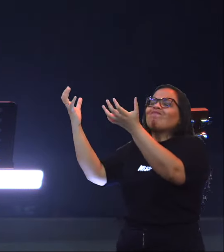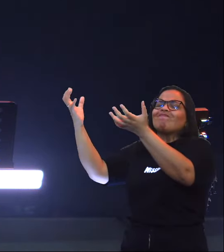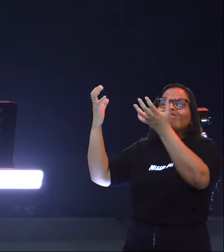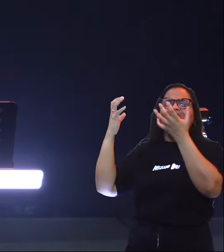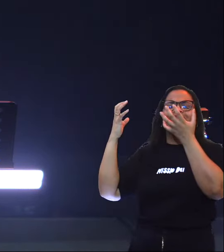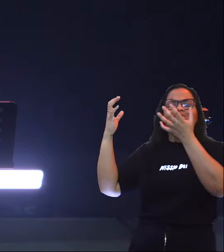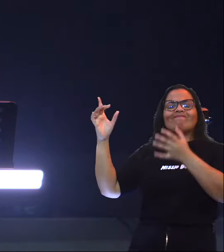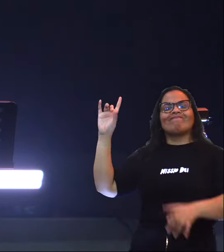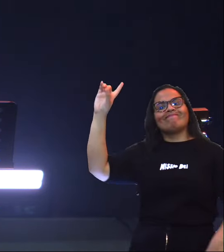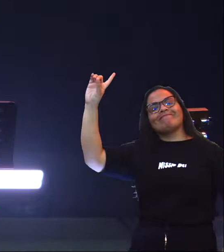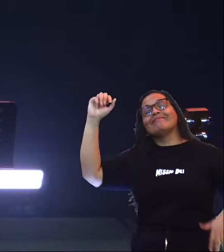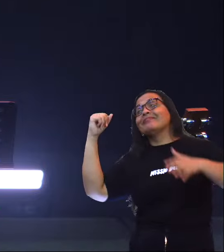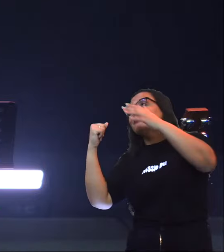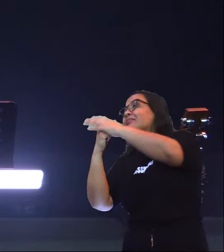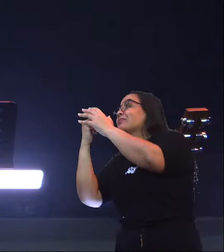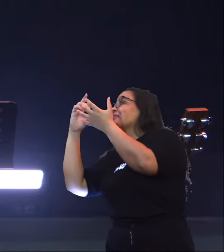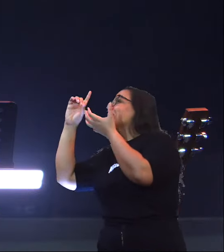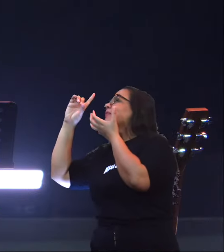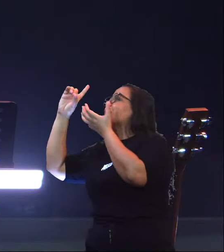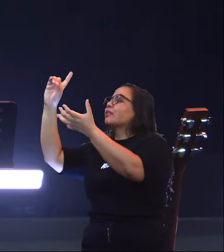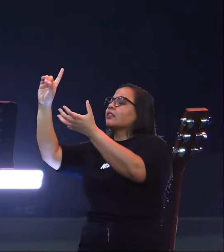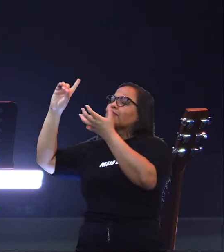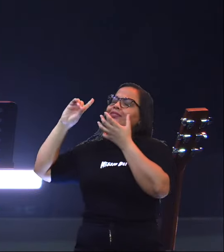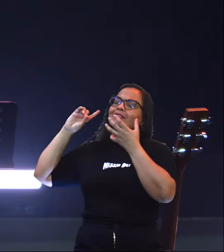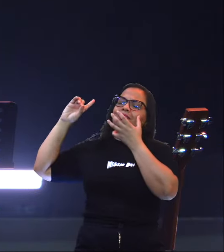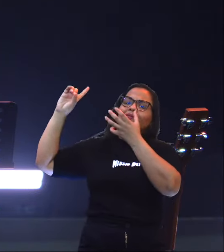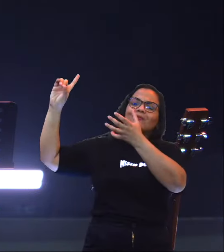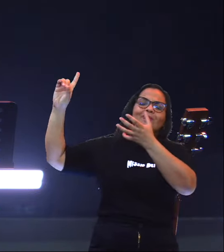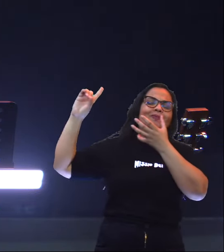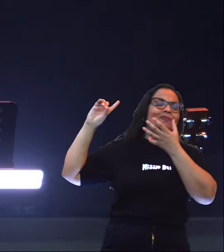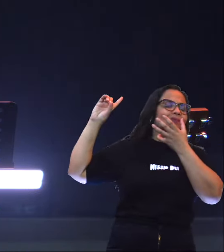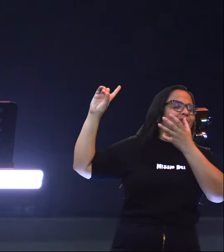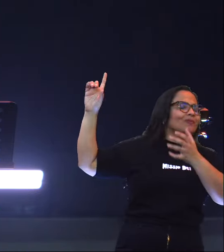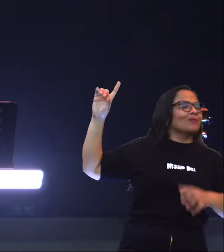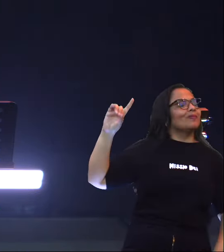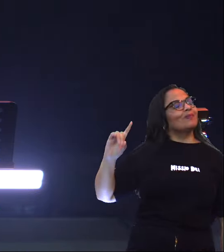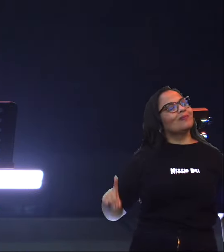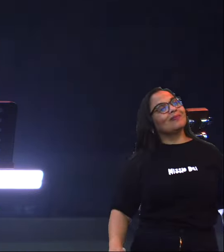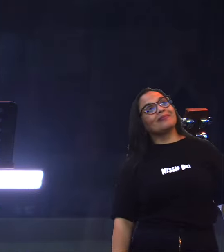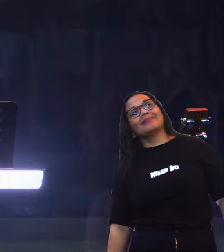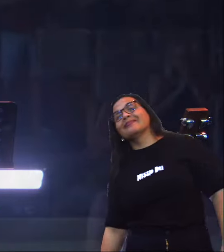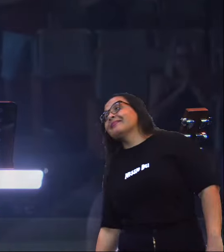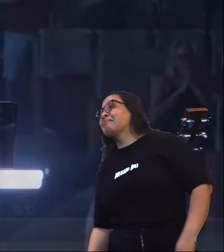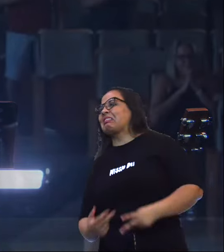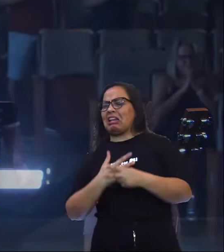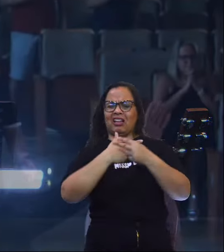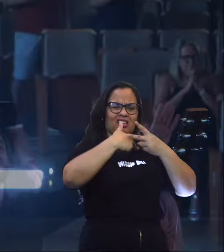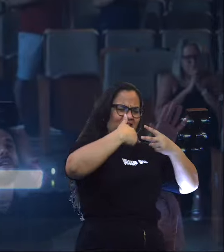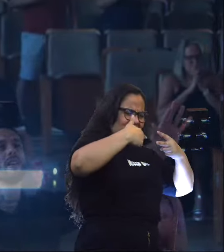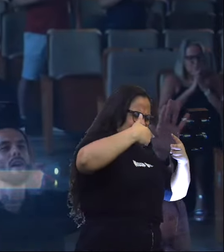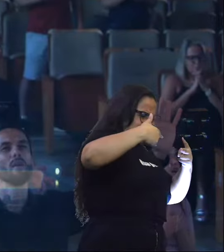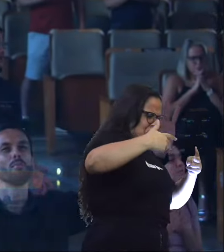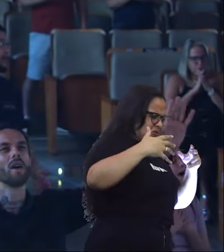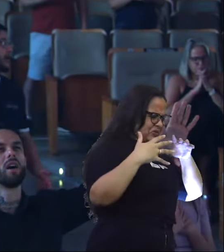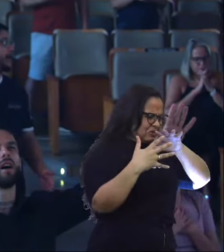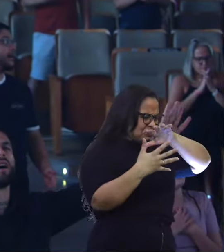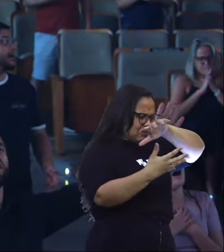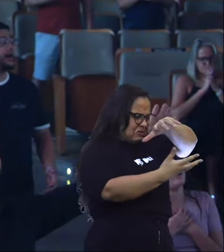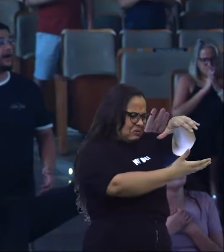meu tudo, tu és meu tudo. Eu não quero